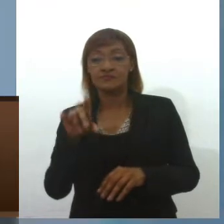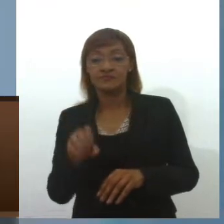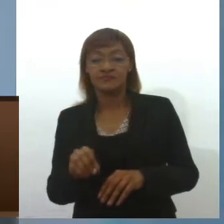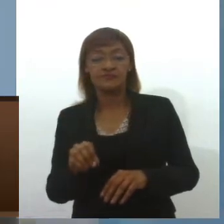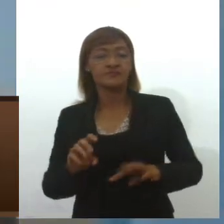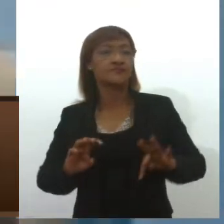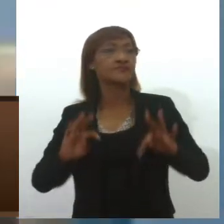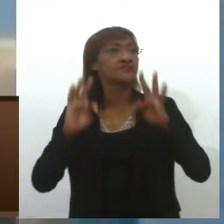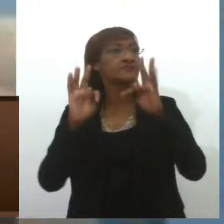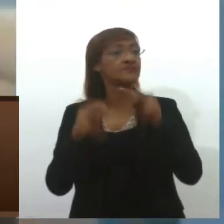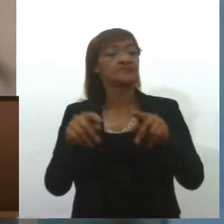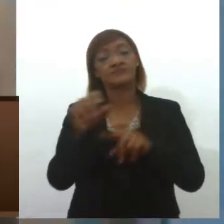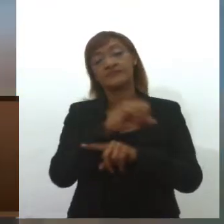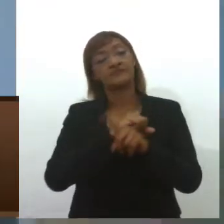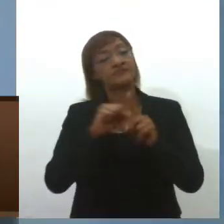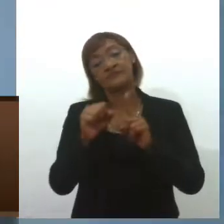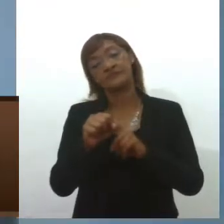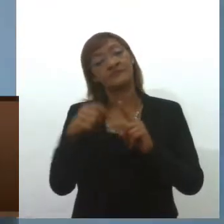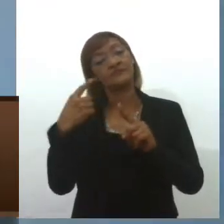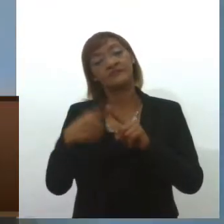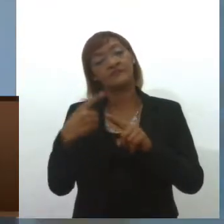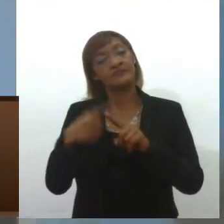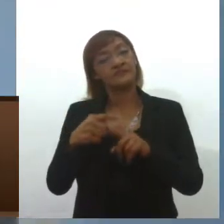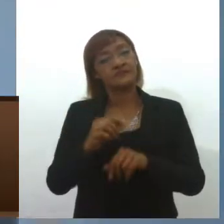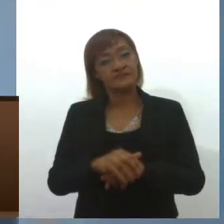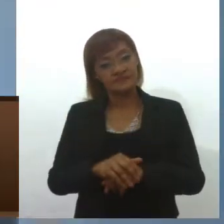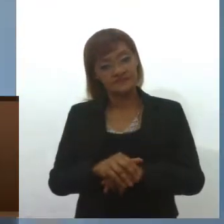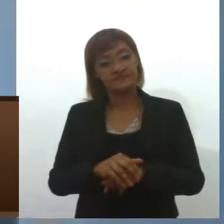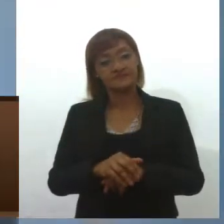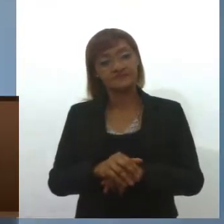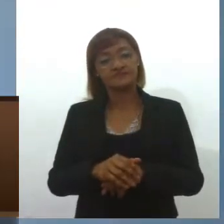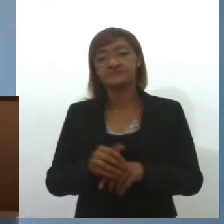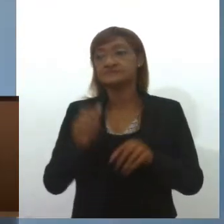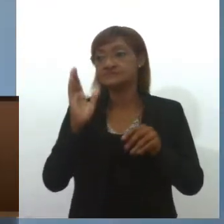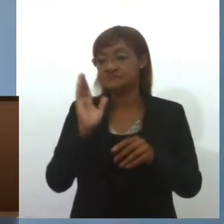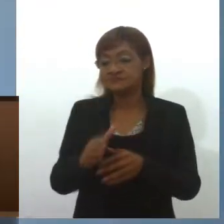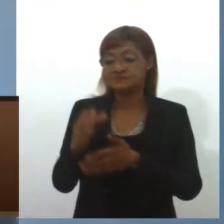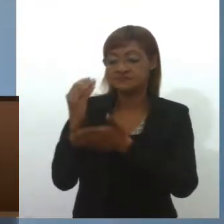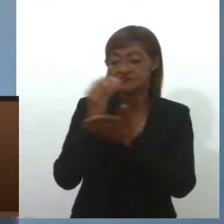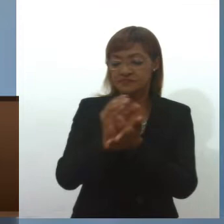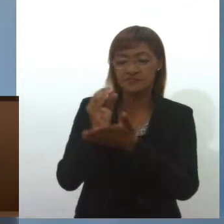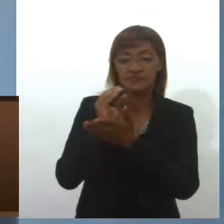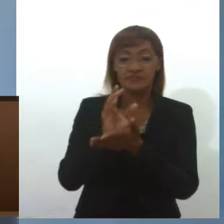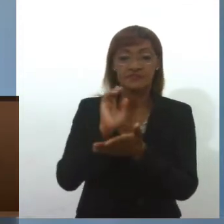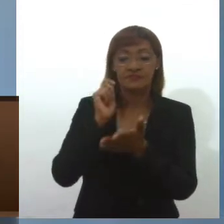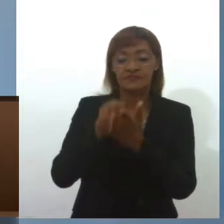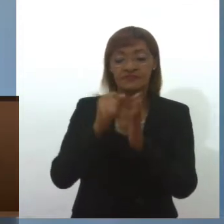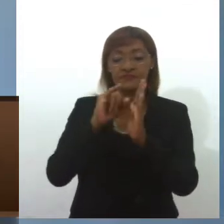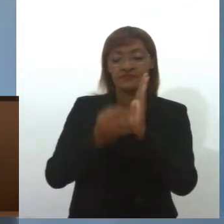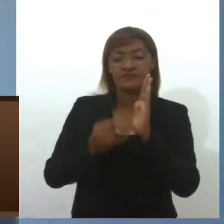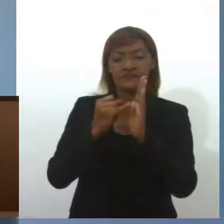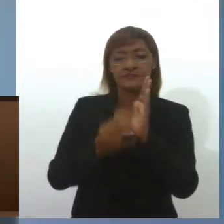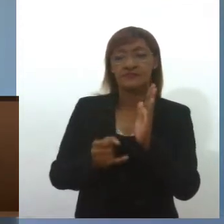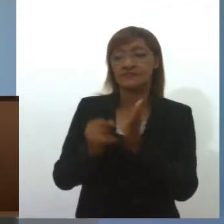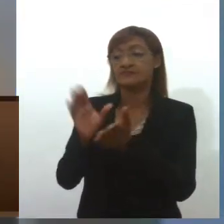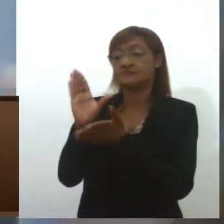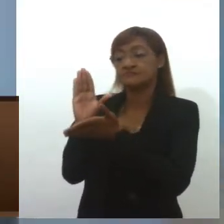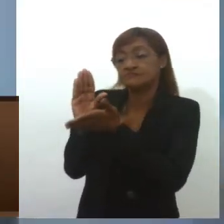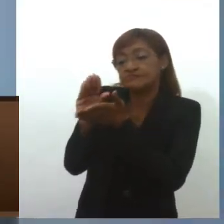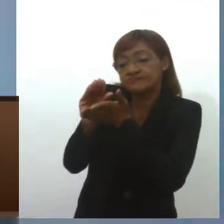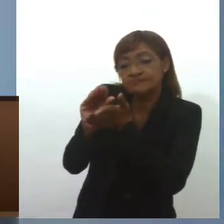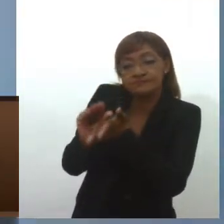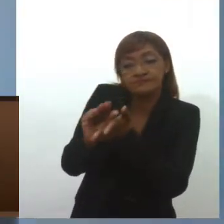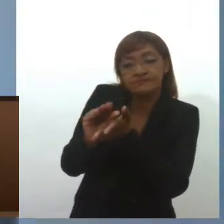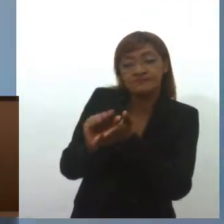sociedade. Porque com mais recursos sendo destinado a pagamento de juros, menos recursos destinados a qualquer